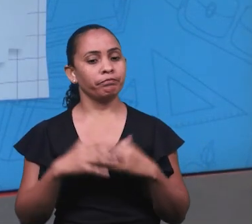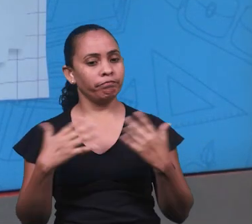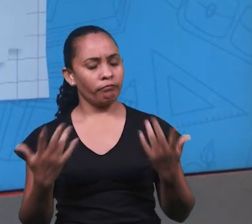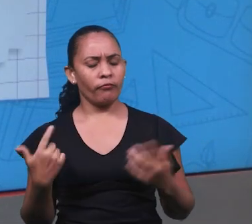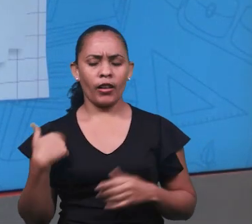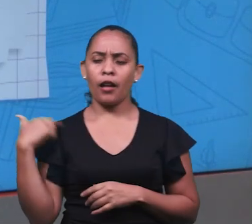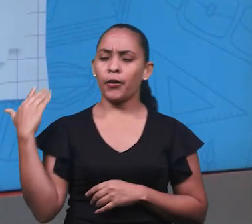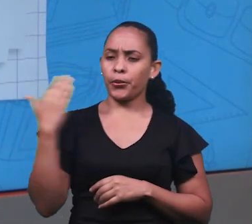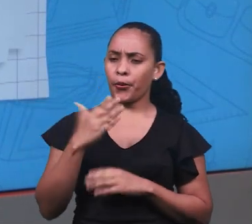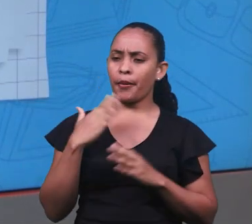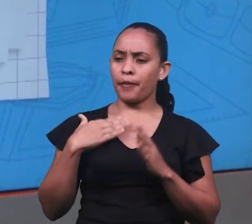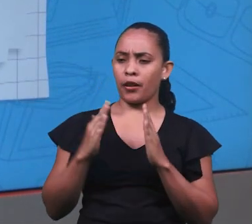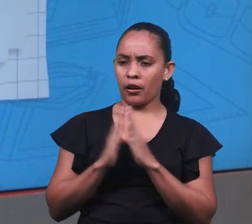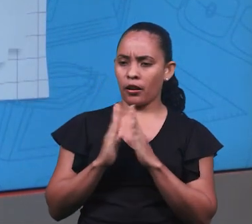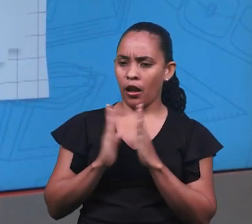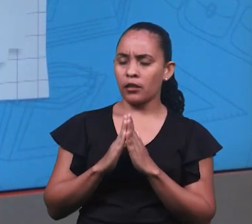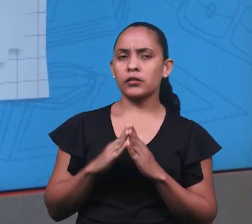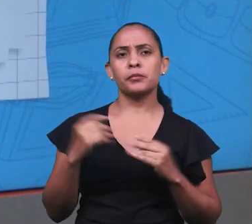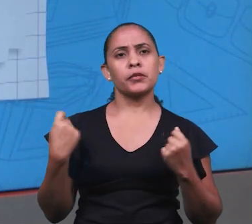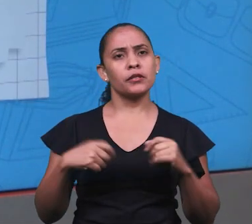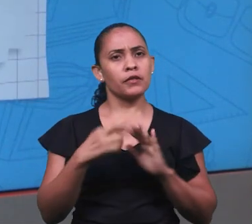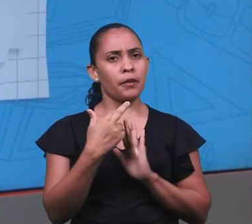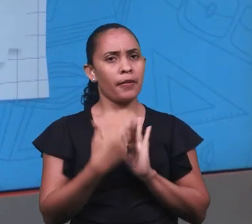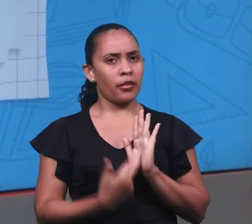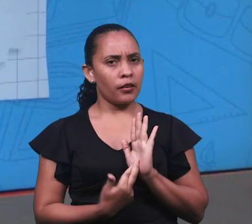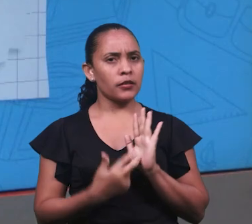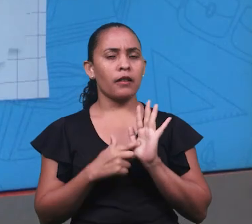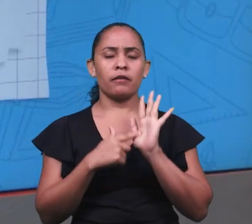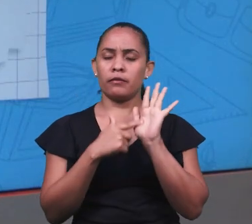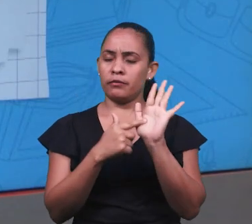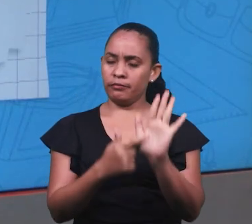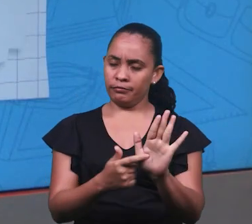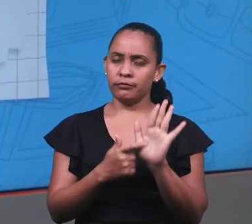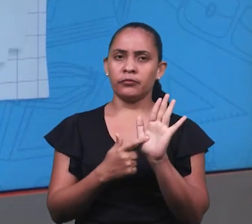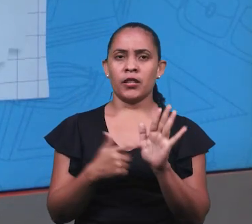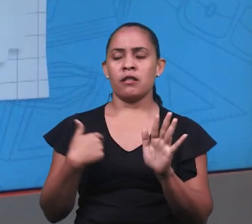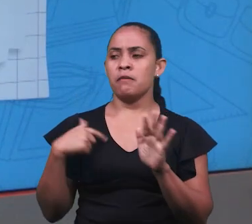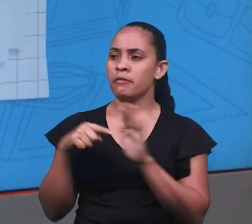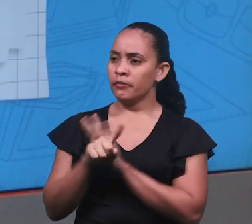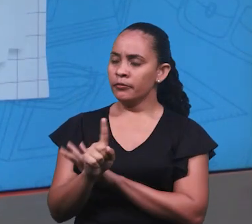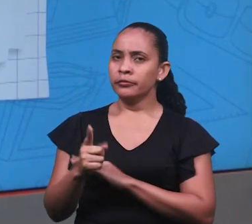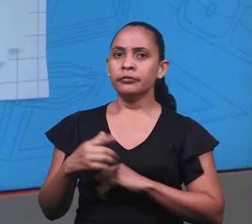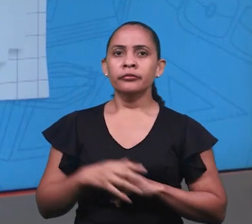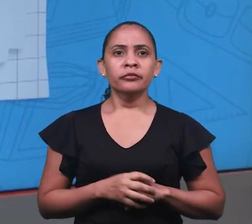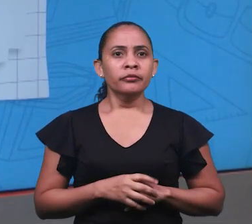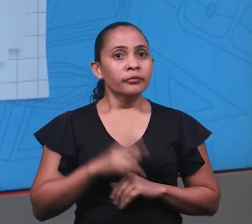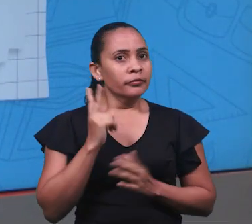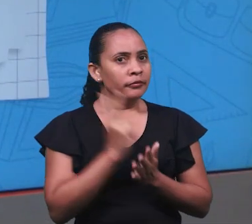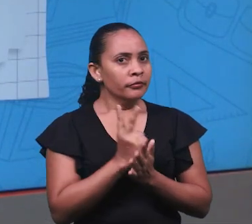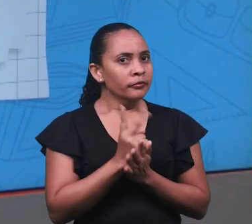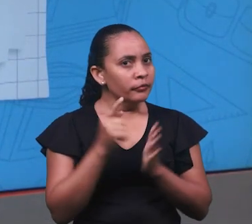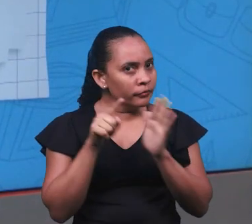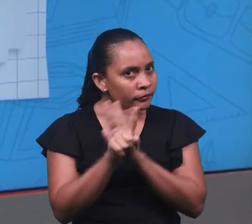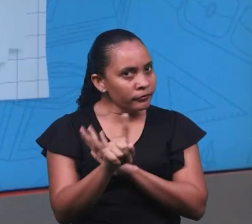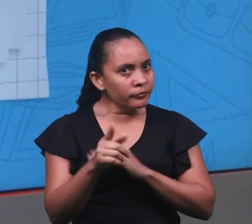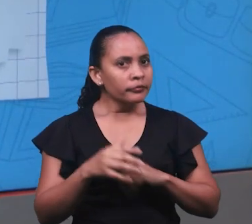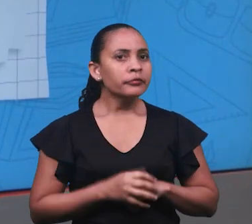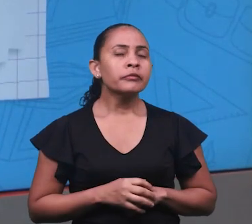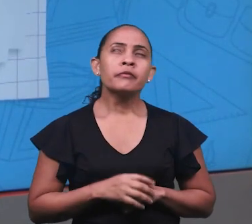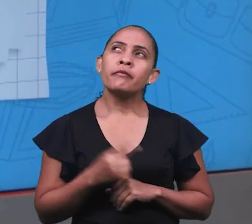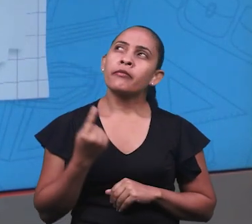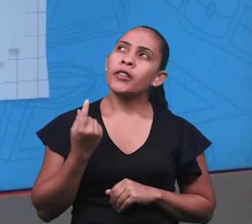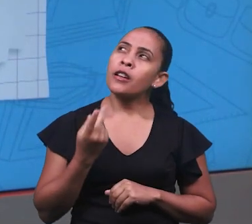estou lá em casa, tenho que fazer uma redação que vai falar sobre essa invisibilidade, aí eu me pergunto, lembra dessa perguntinha, ajuda demais. O que